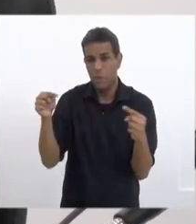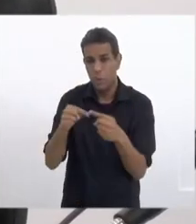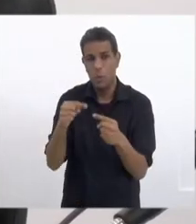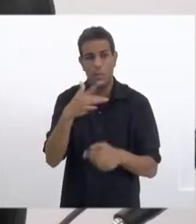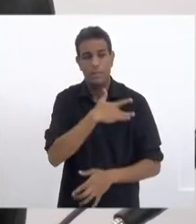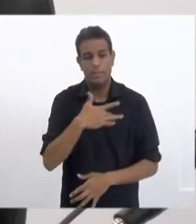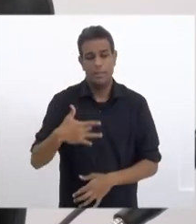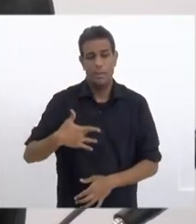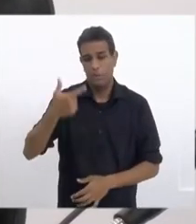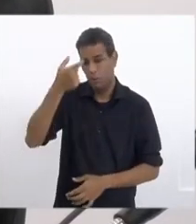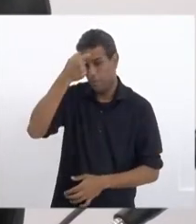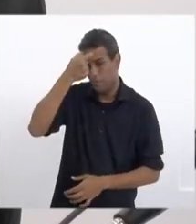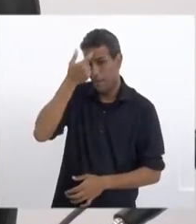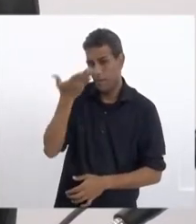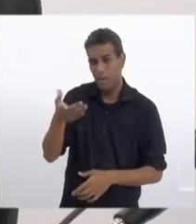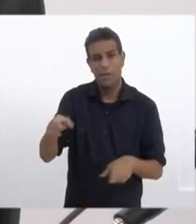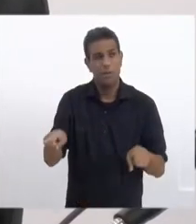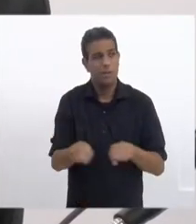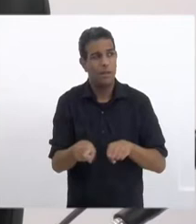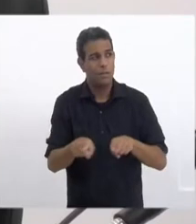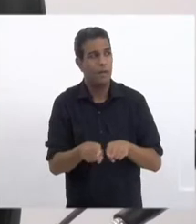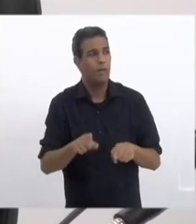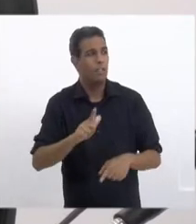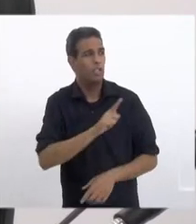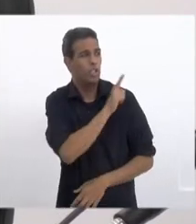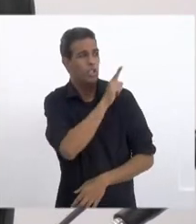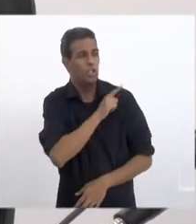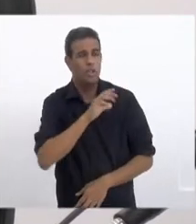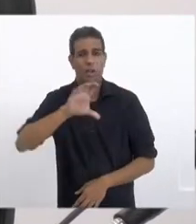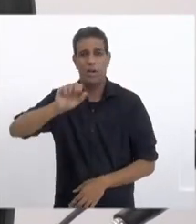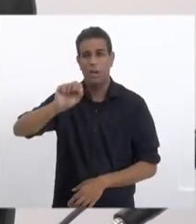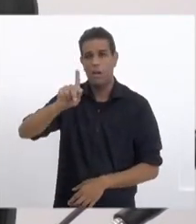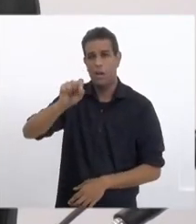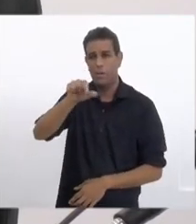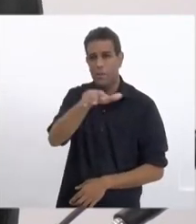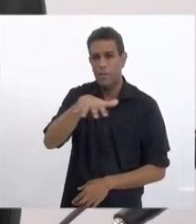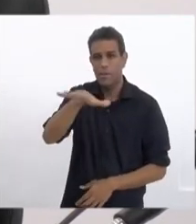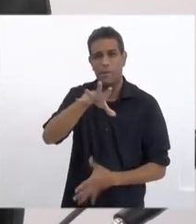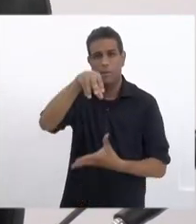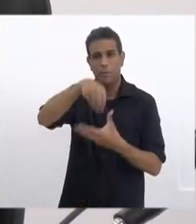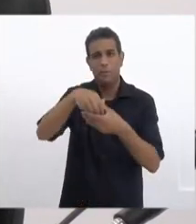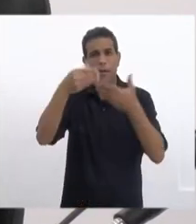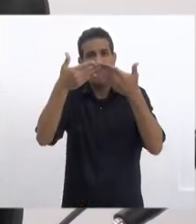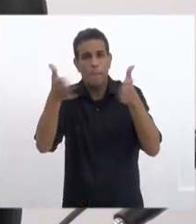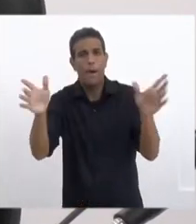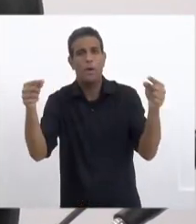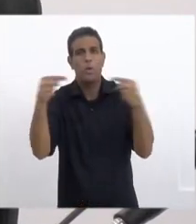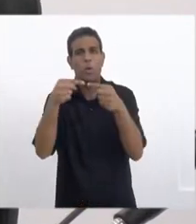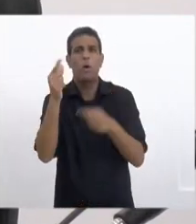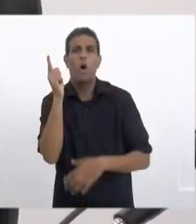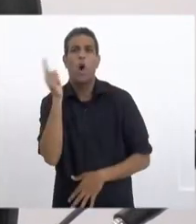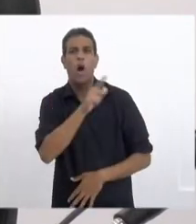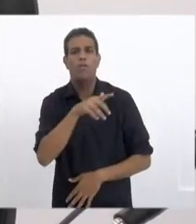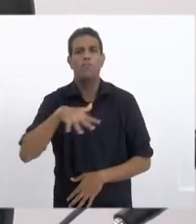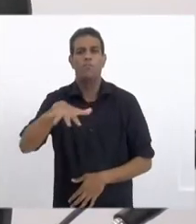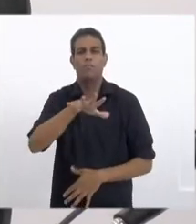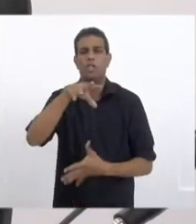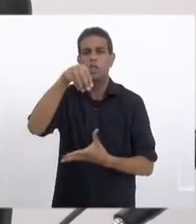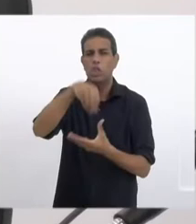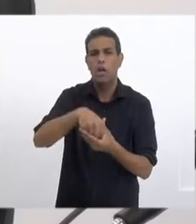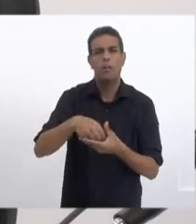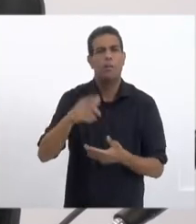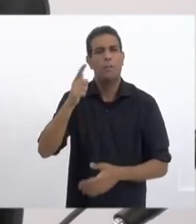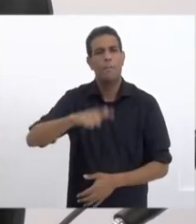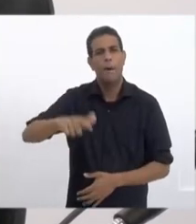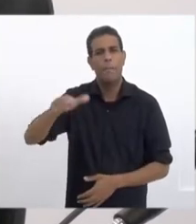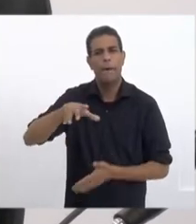saúde mental e, portanto, a saúde também a gestão do CAPS e a perspectiva de uma ampliação para instalação de